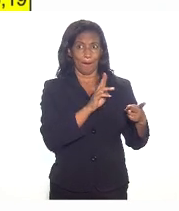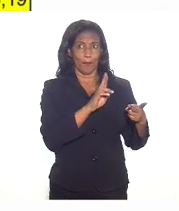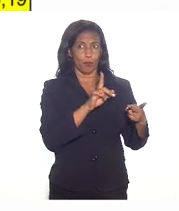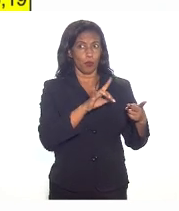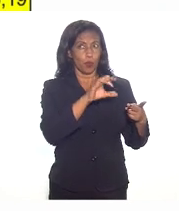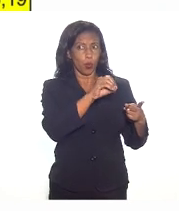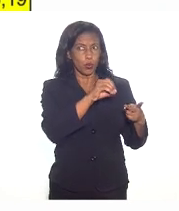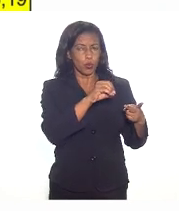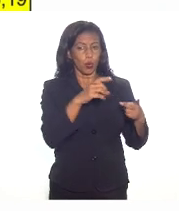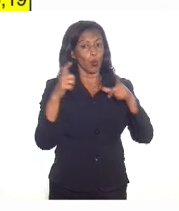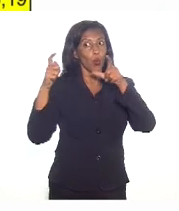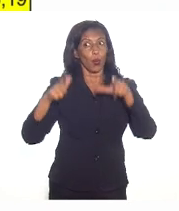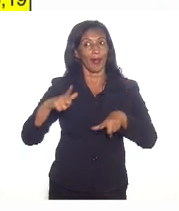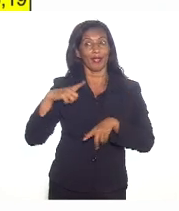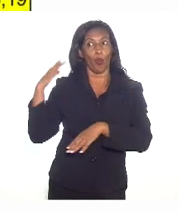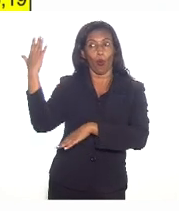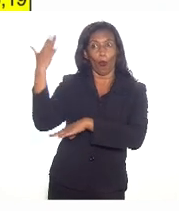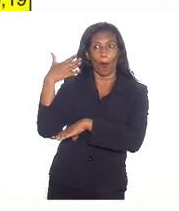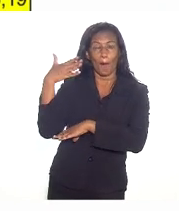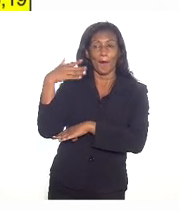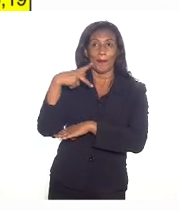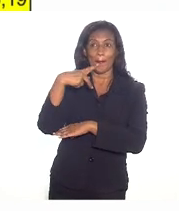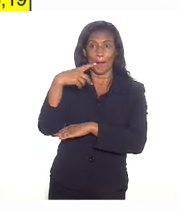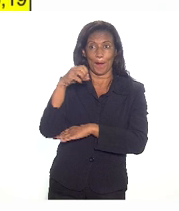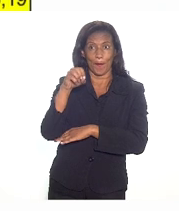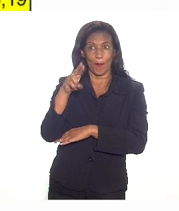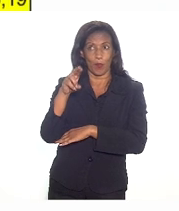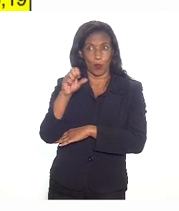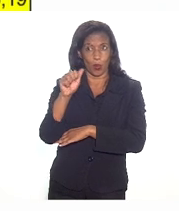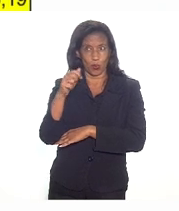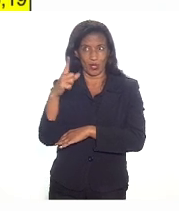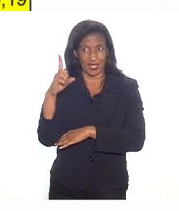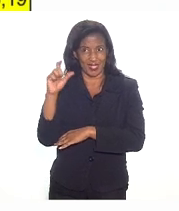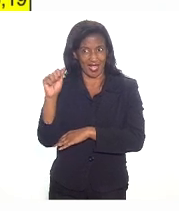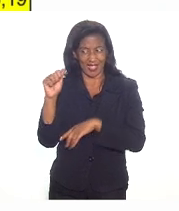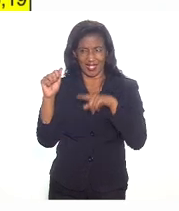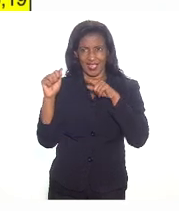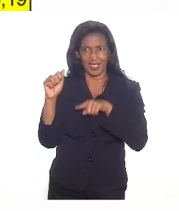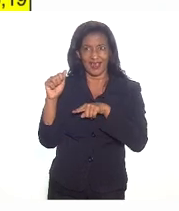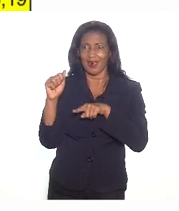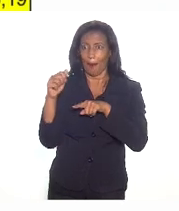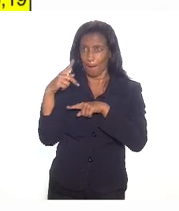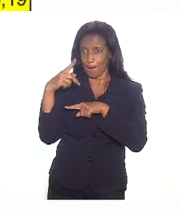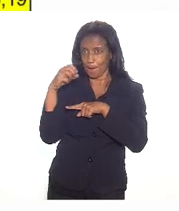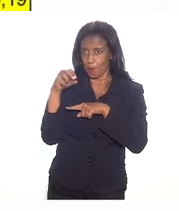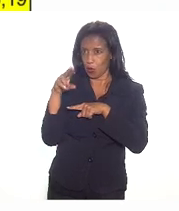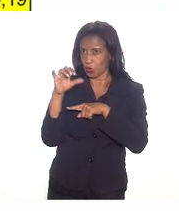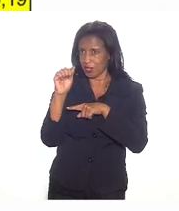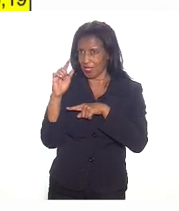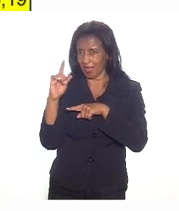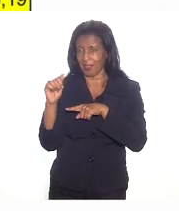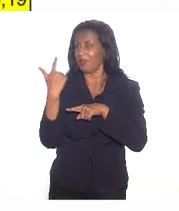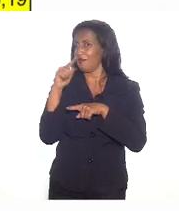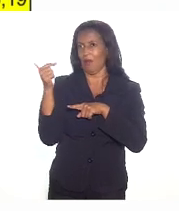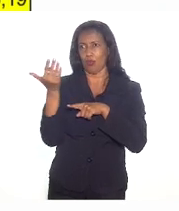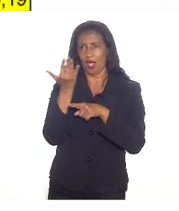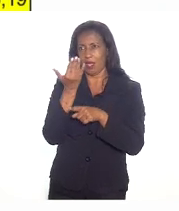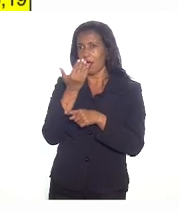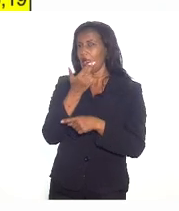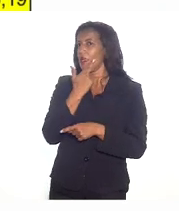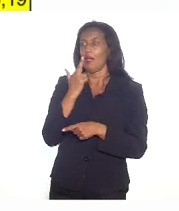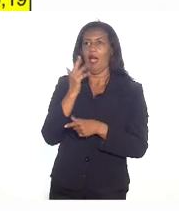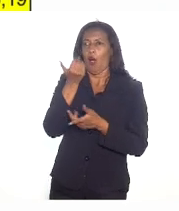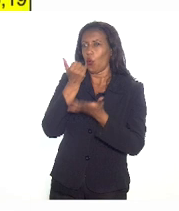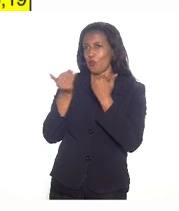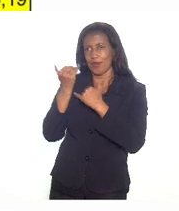basicamente pousadas, e as pousadas não têm almoço, né, as pessoas vão almoçar em restaurantes do município, os turistas, quem